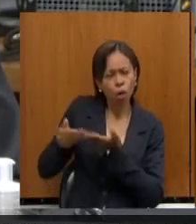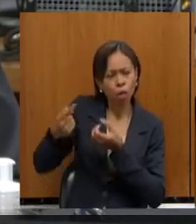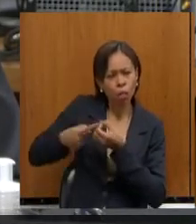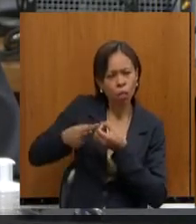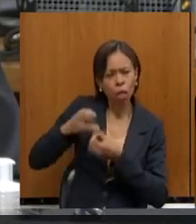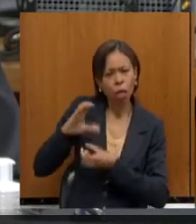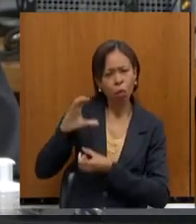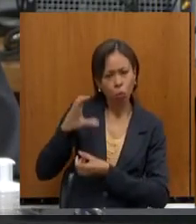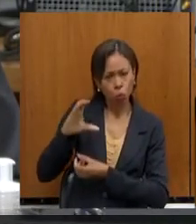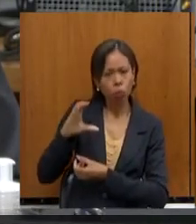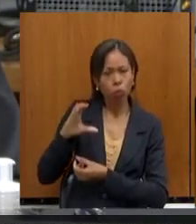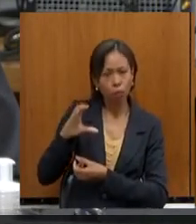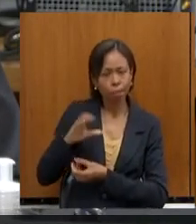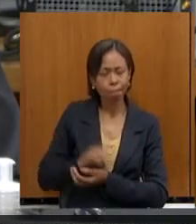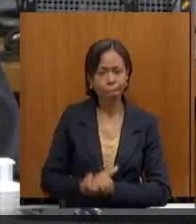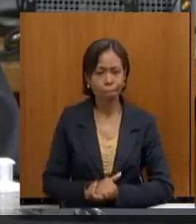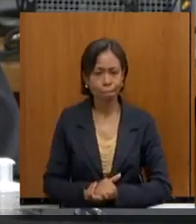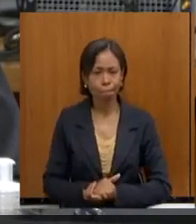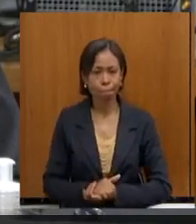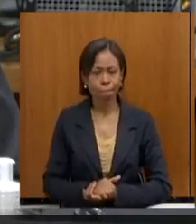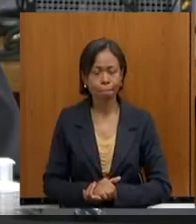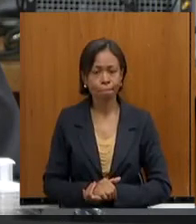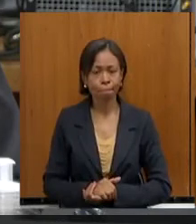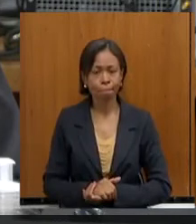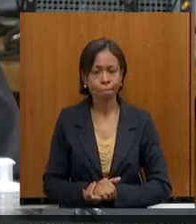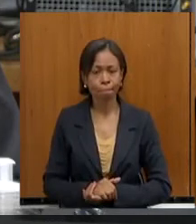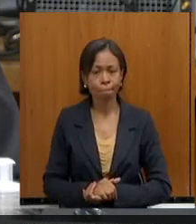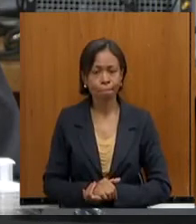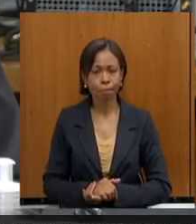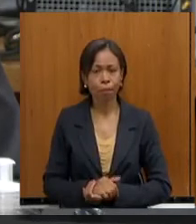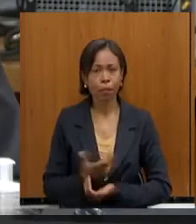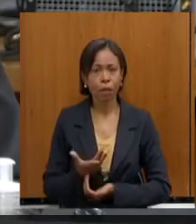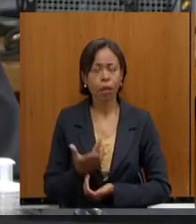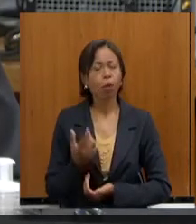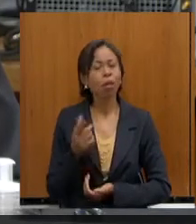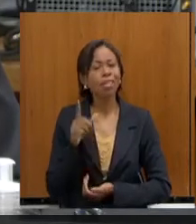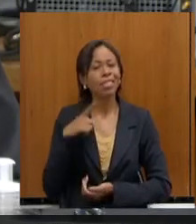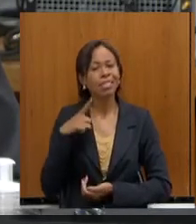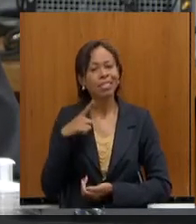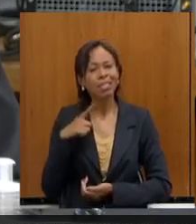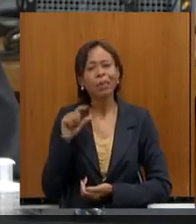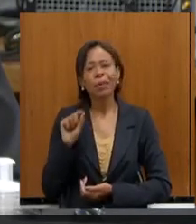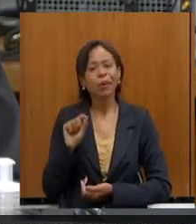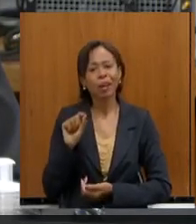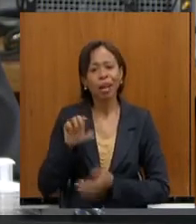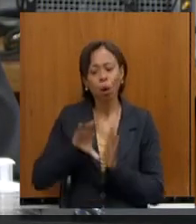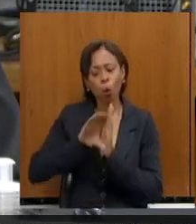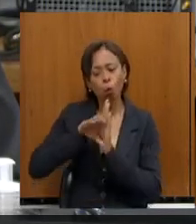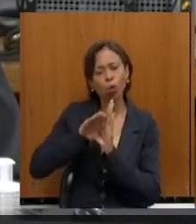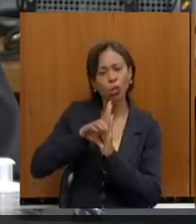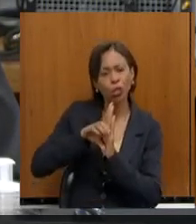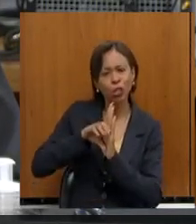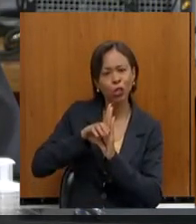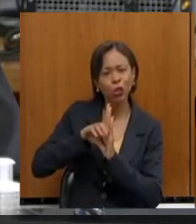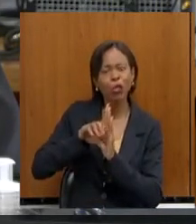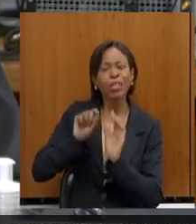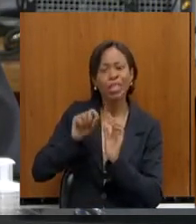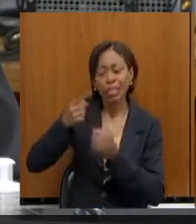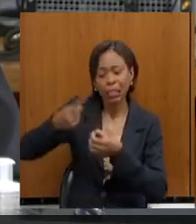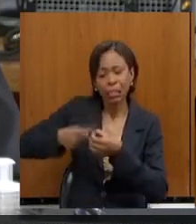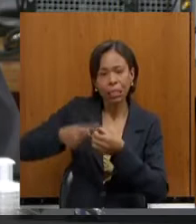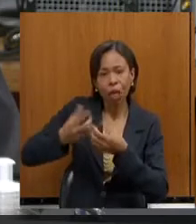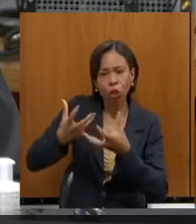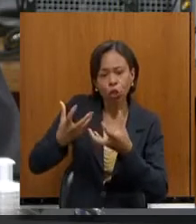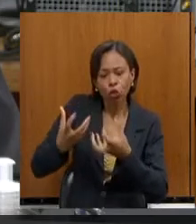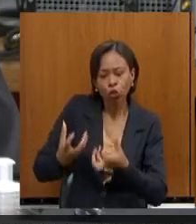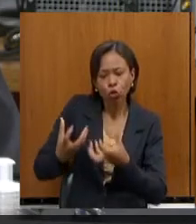gente também ficou bastante os conceitos de cidade Esponja e como que talvez os piscinões não são